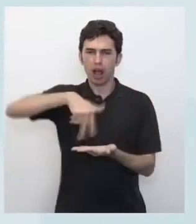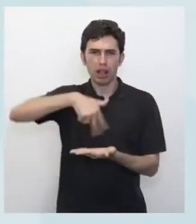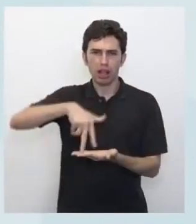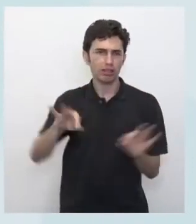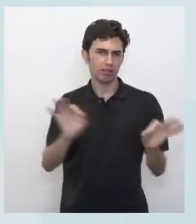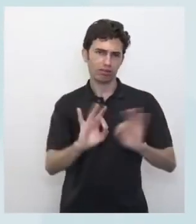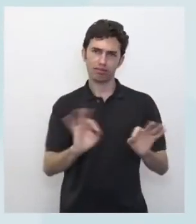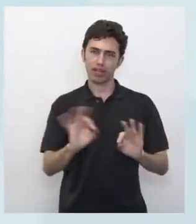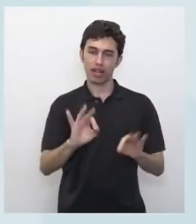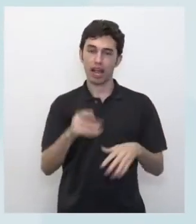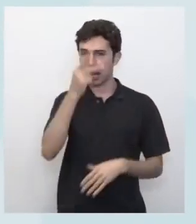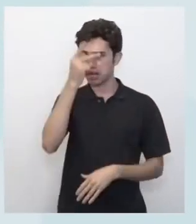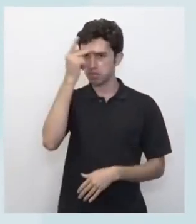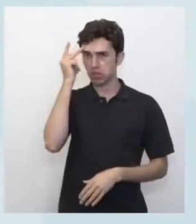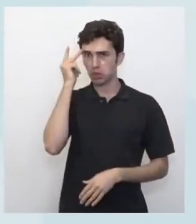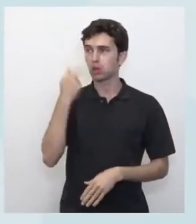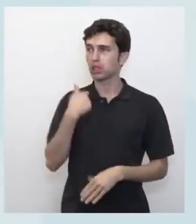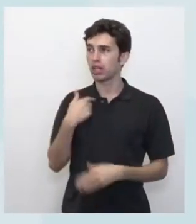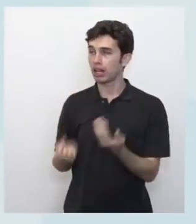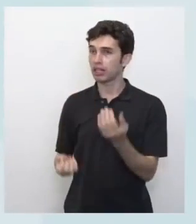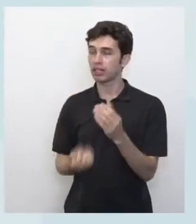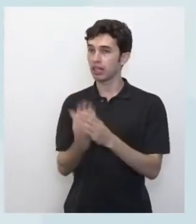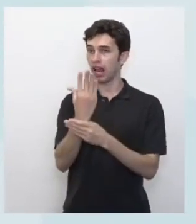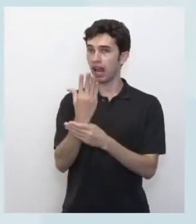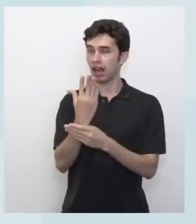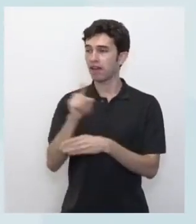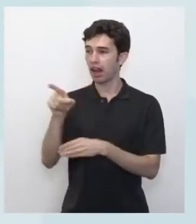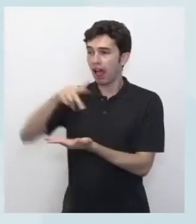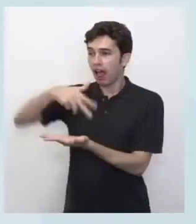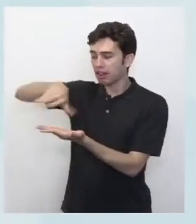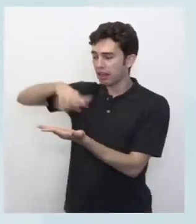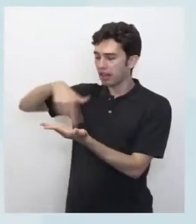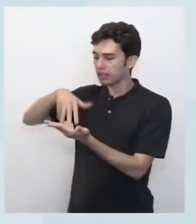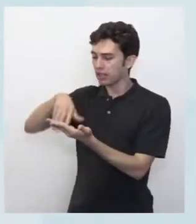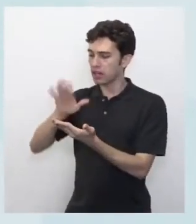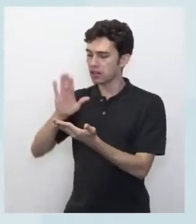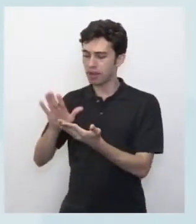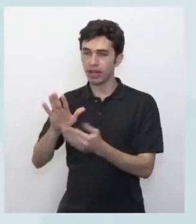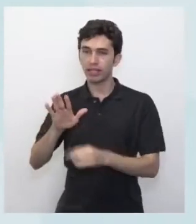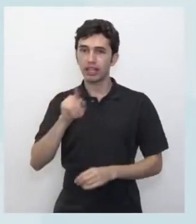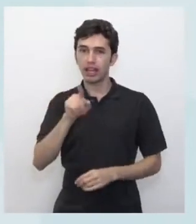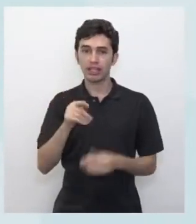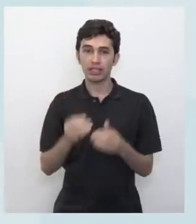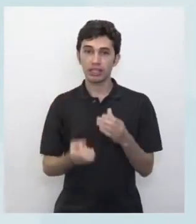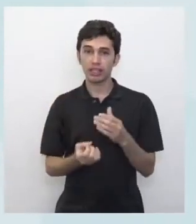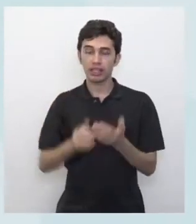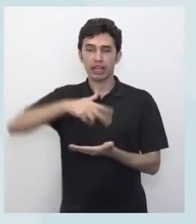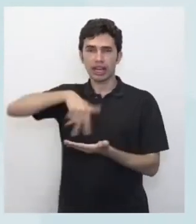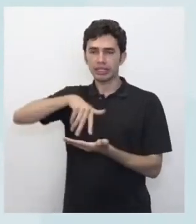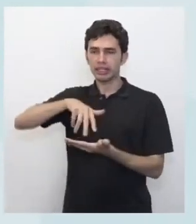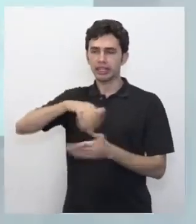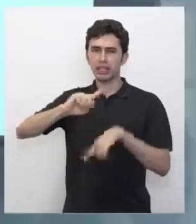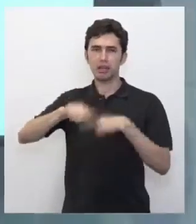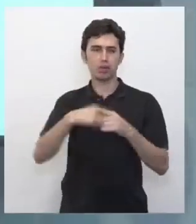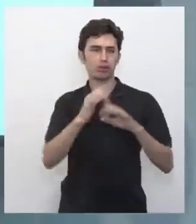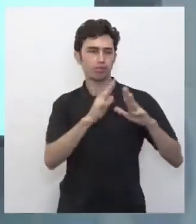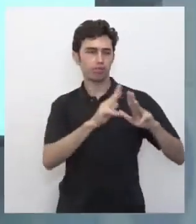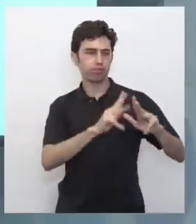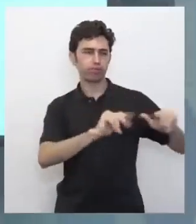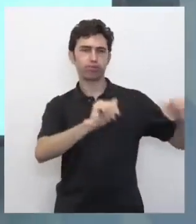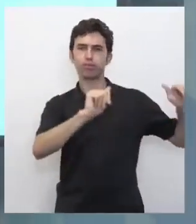as pessoas, os coreógrafos, criavam aquela coreografia, só que essas coreografias, com o passar do tempo, elas se perdiam. Elas não conseguiam